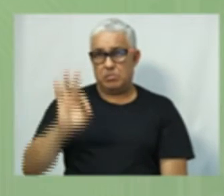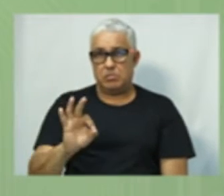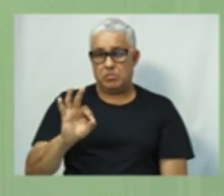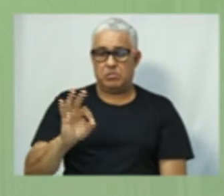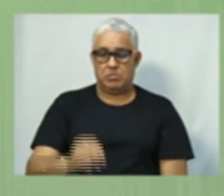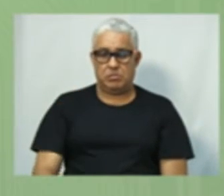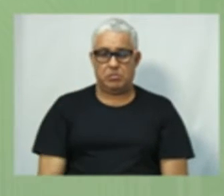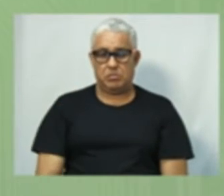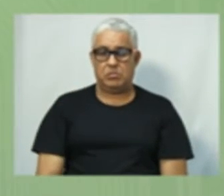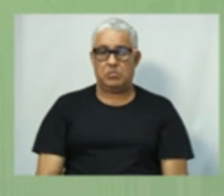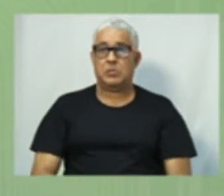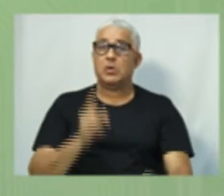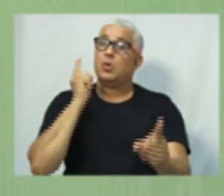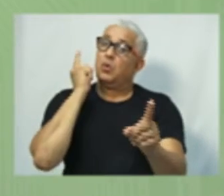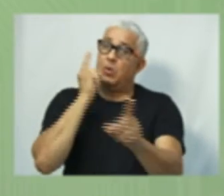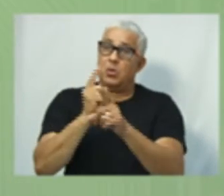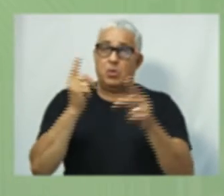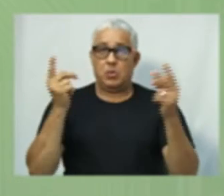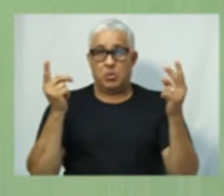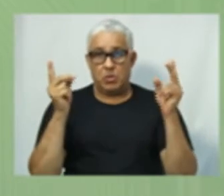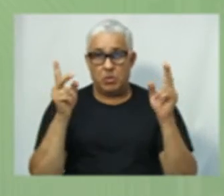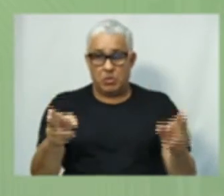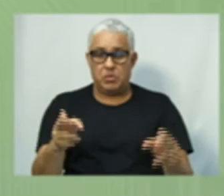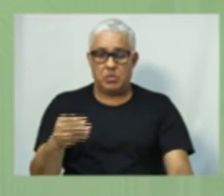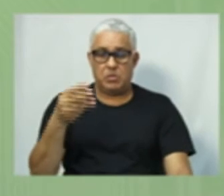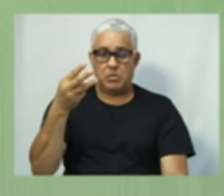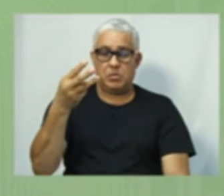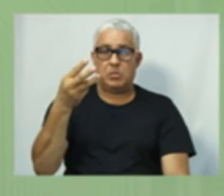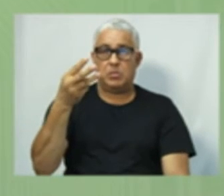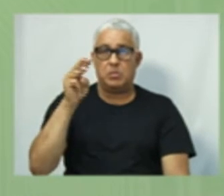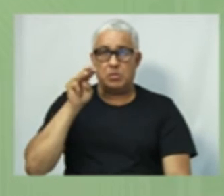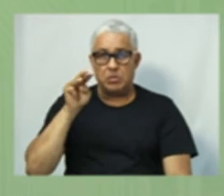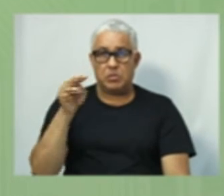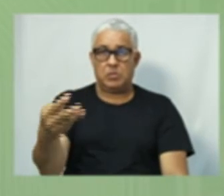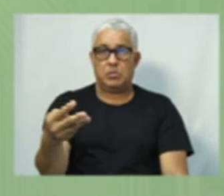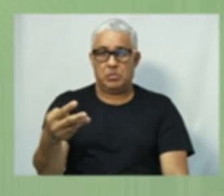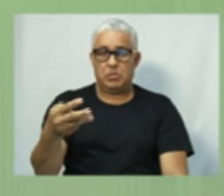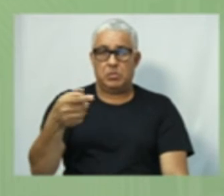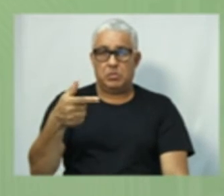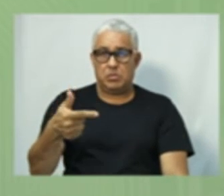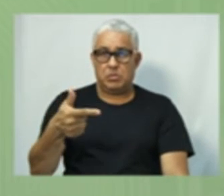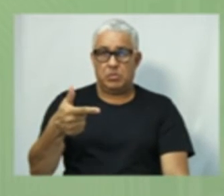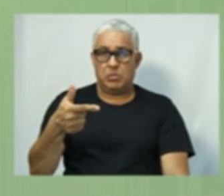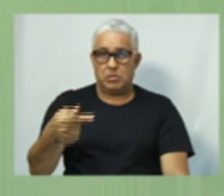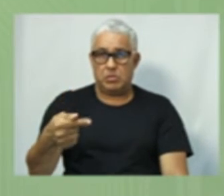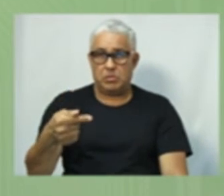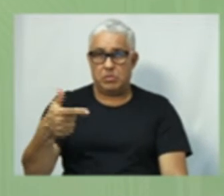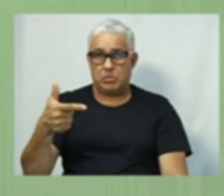1,08. Fez a multiplicação? Qual o valor a ser pago? R$